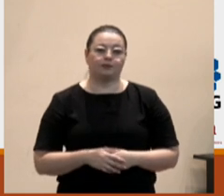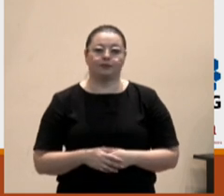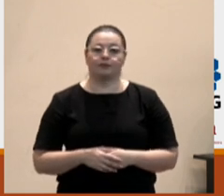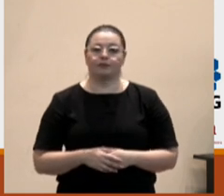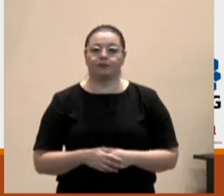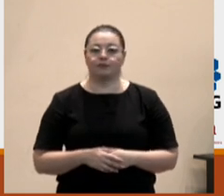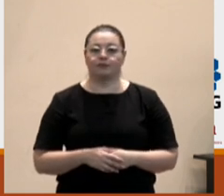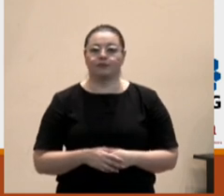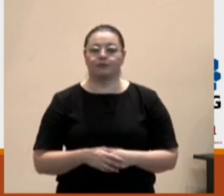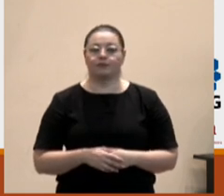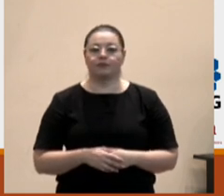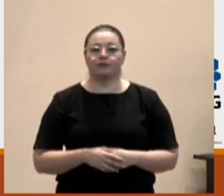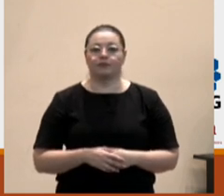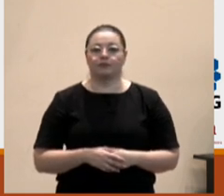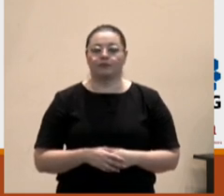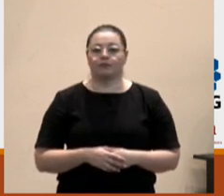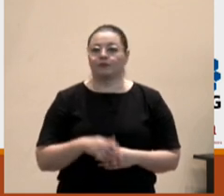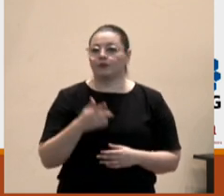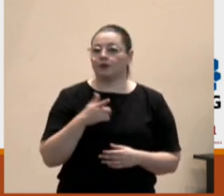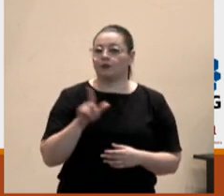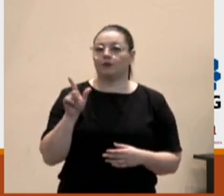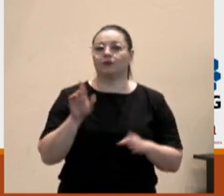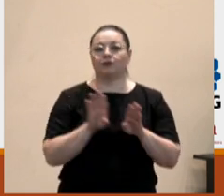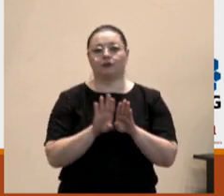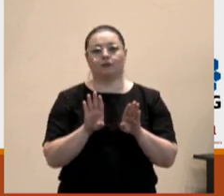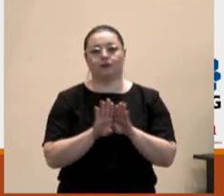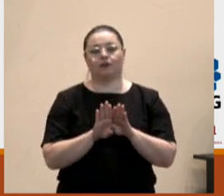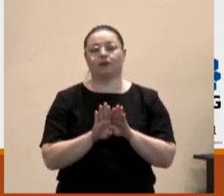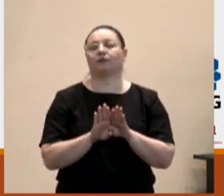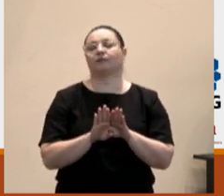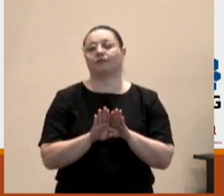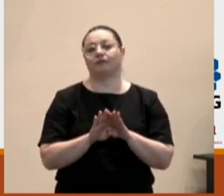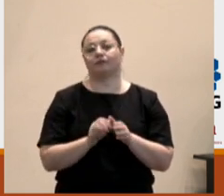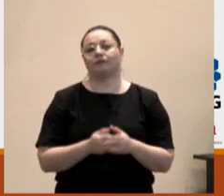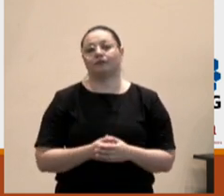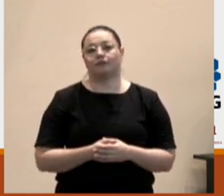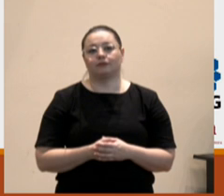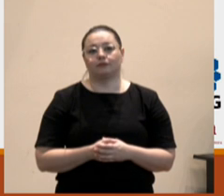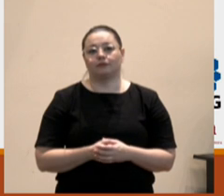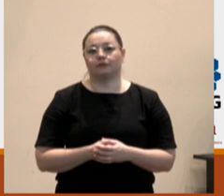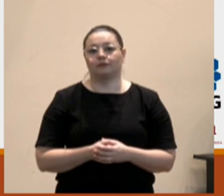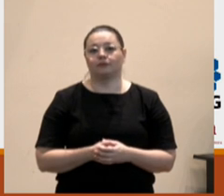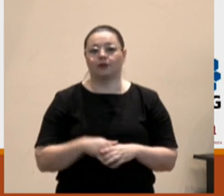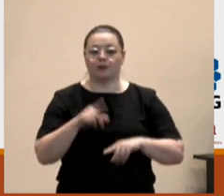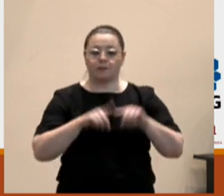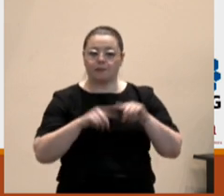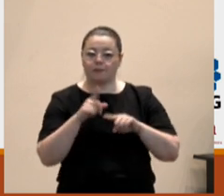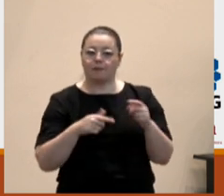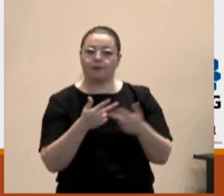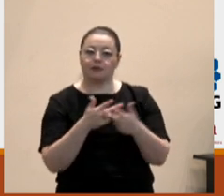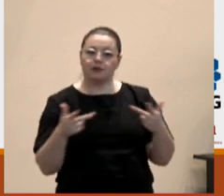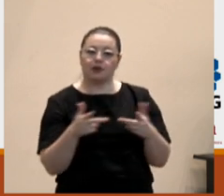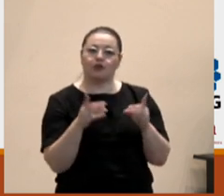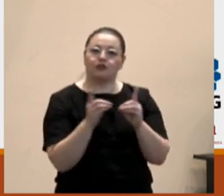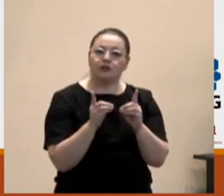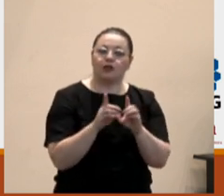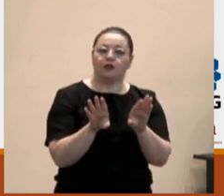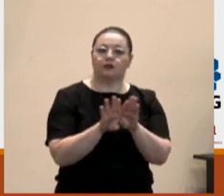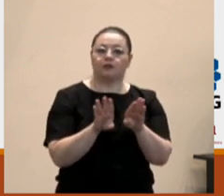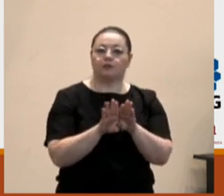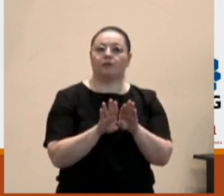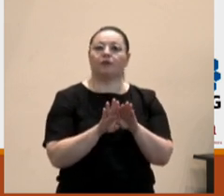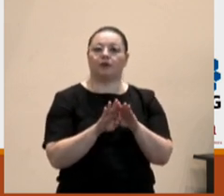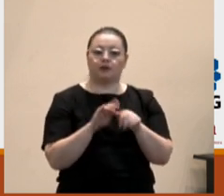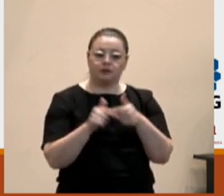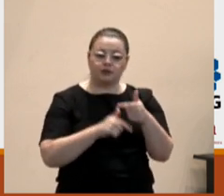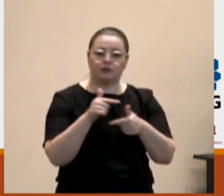Mais um detalhe do cálculo que é feito, que é o seguinte. Despesas com materiais didáticos e ações pedagógicas das escolas, mais